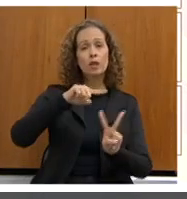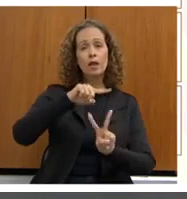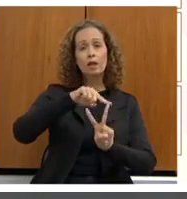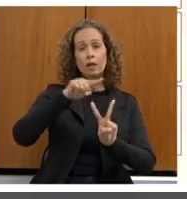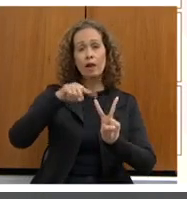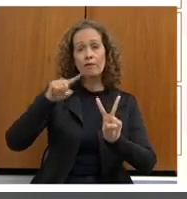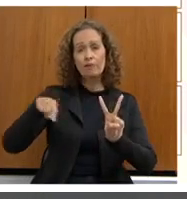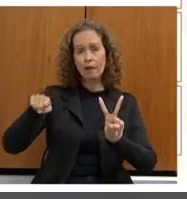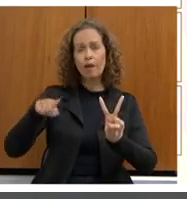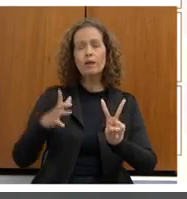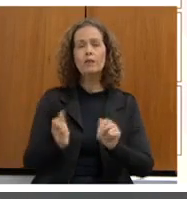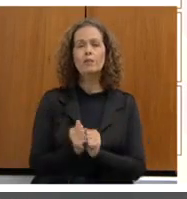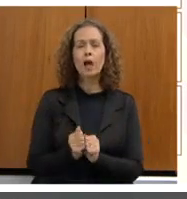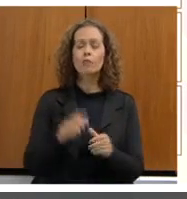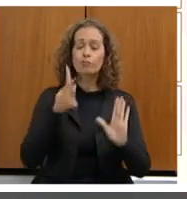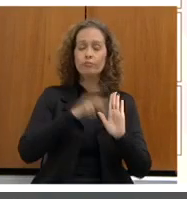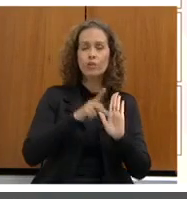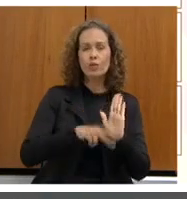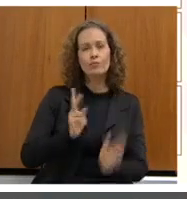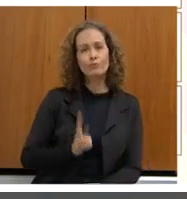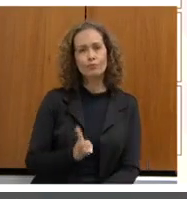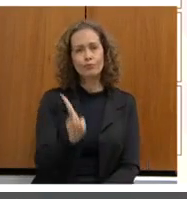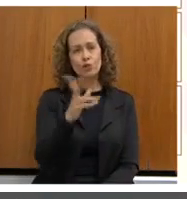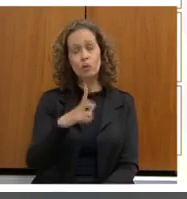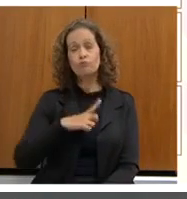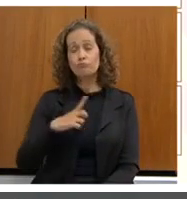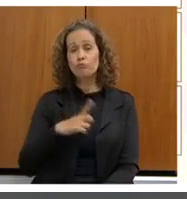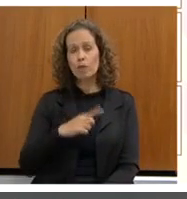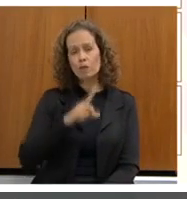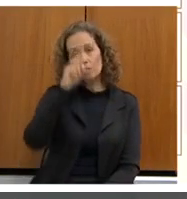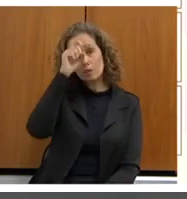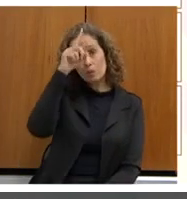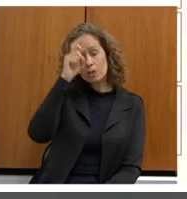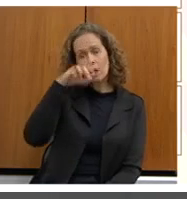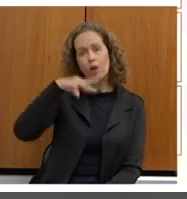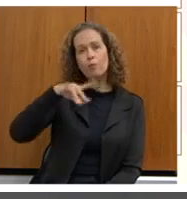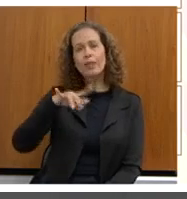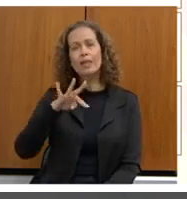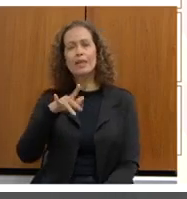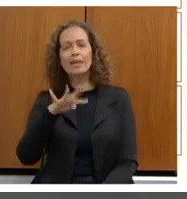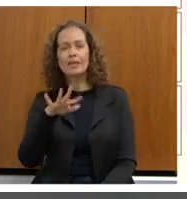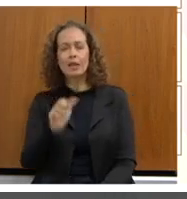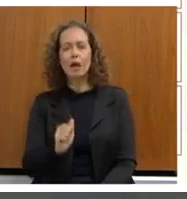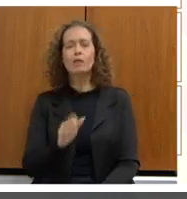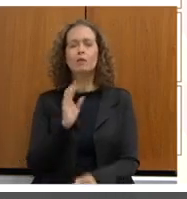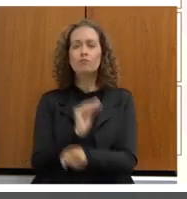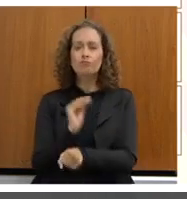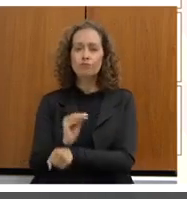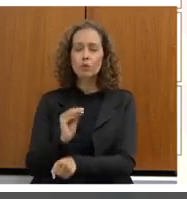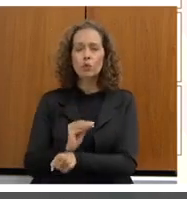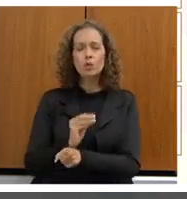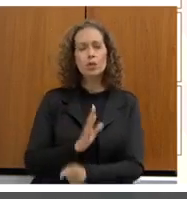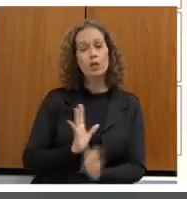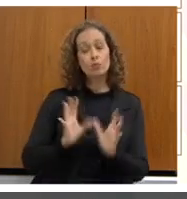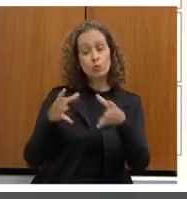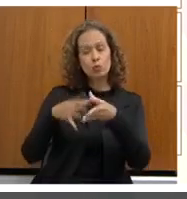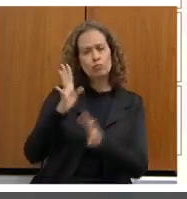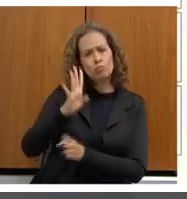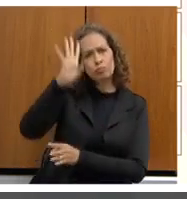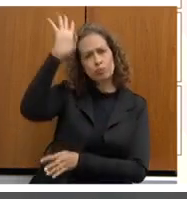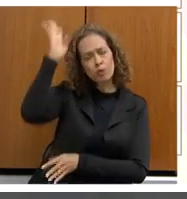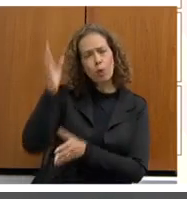projeto a frente nós temos projeto de ampliação do hospital militar Hospital Militar cuida também da PM do bombeiro nosso independente